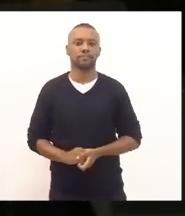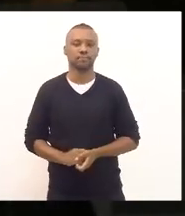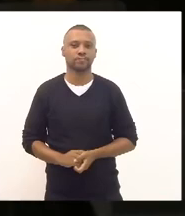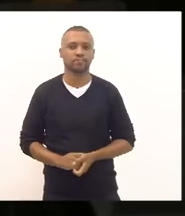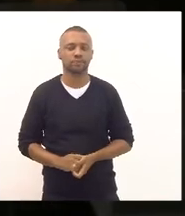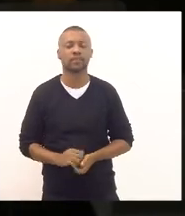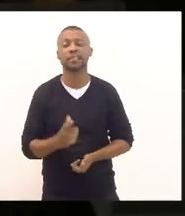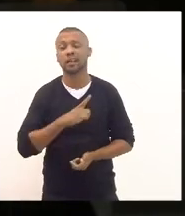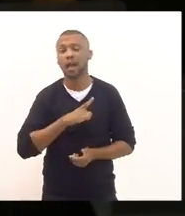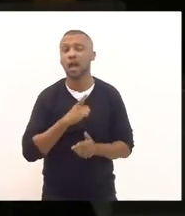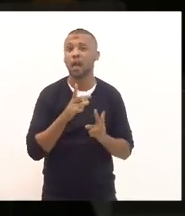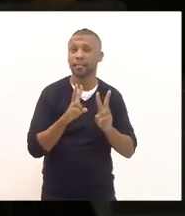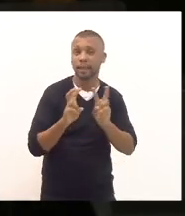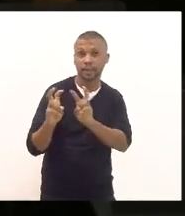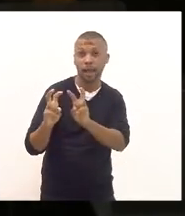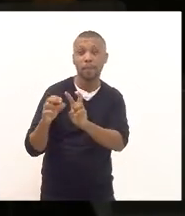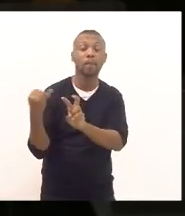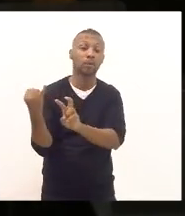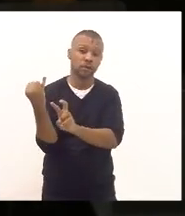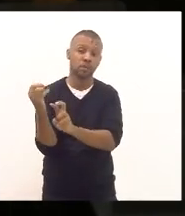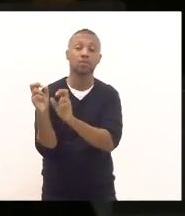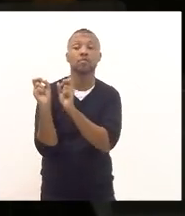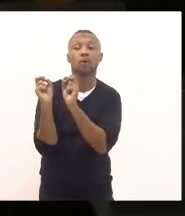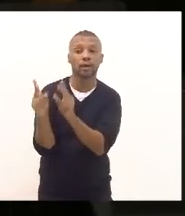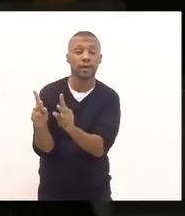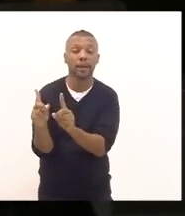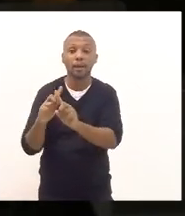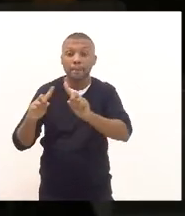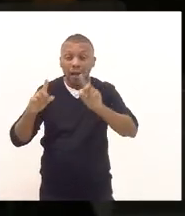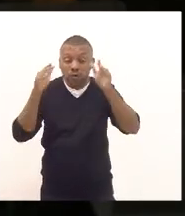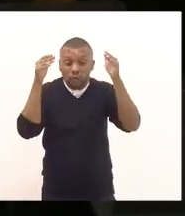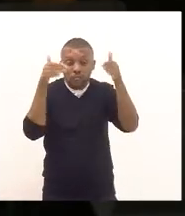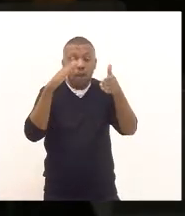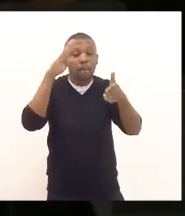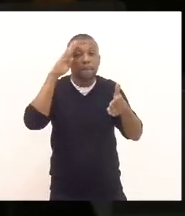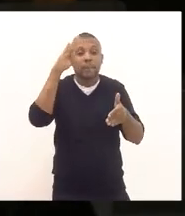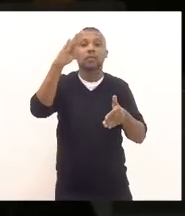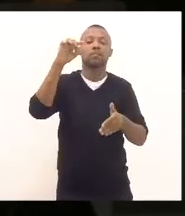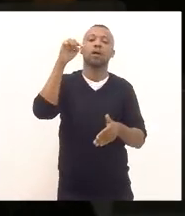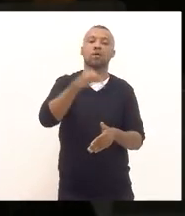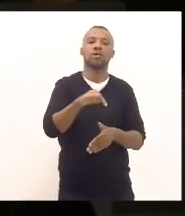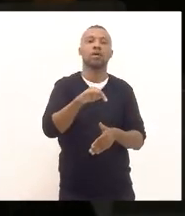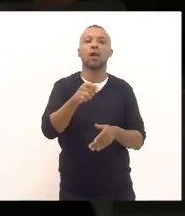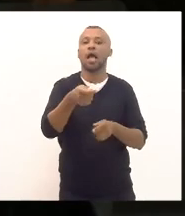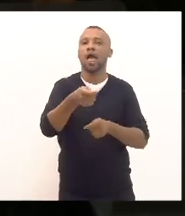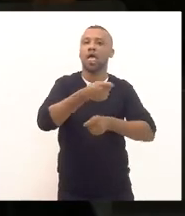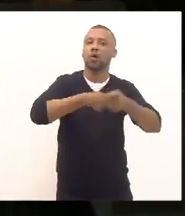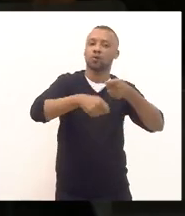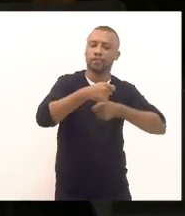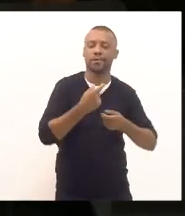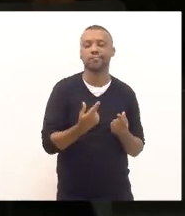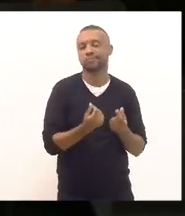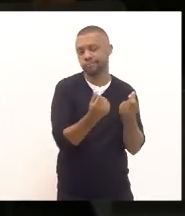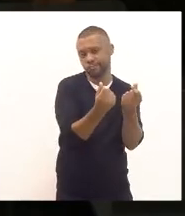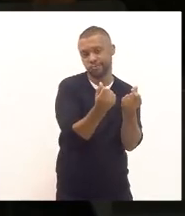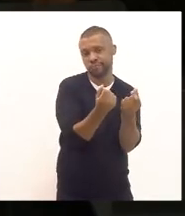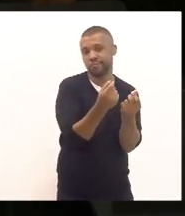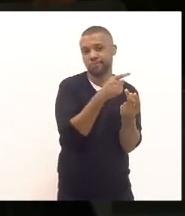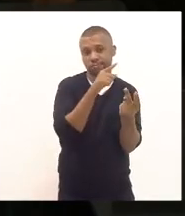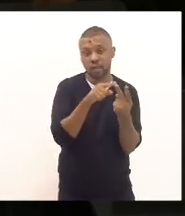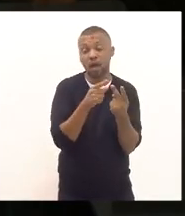e outras faltas são importantes atenção mas o foco Central Quem é